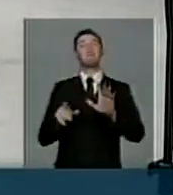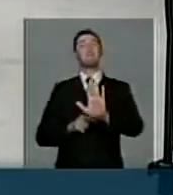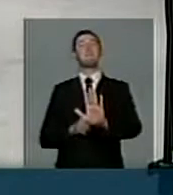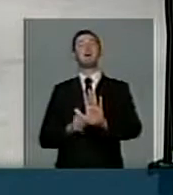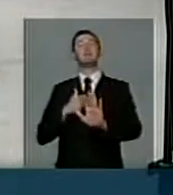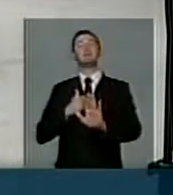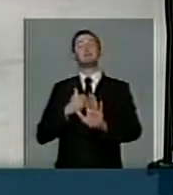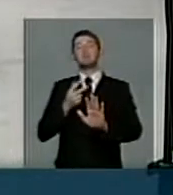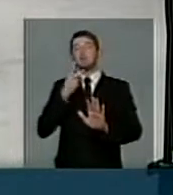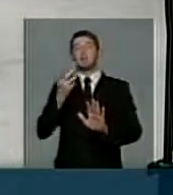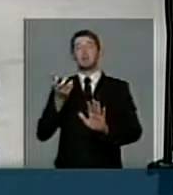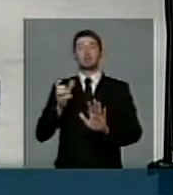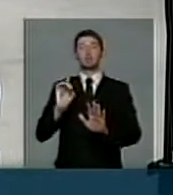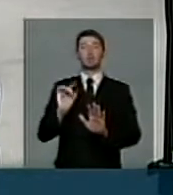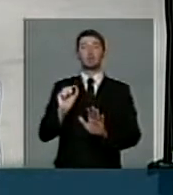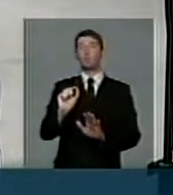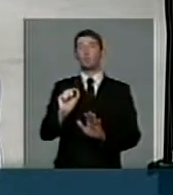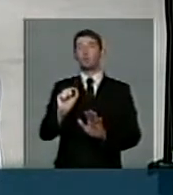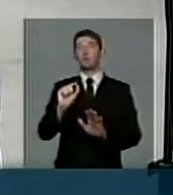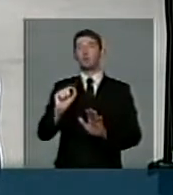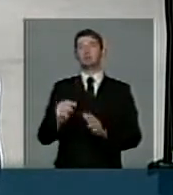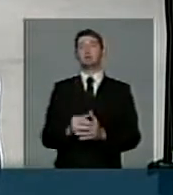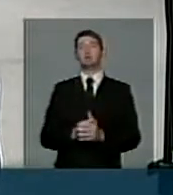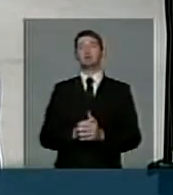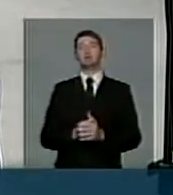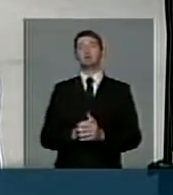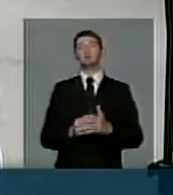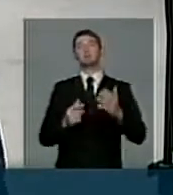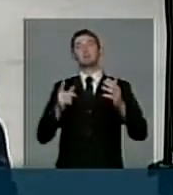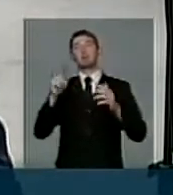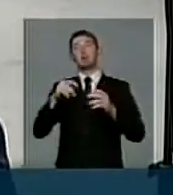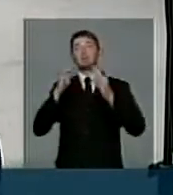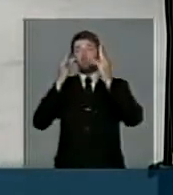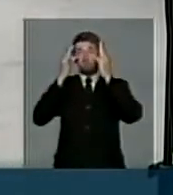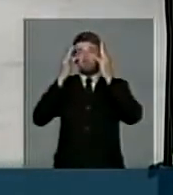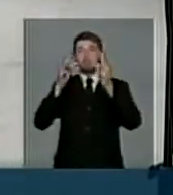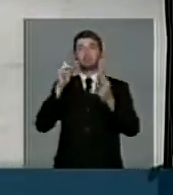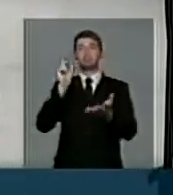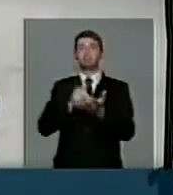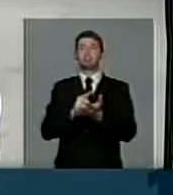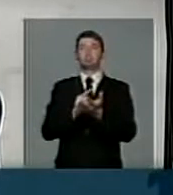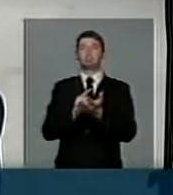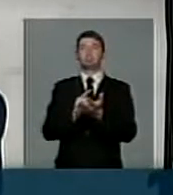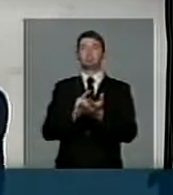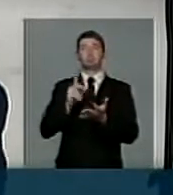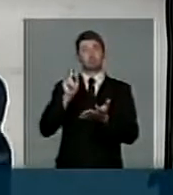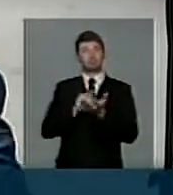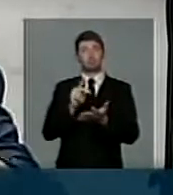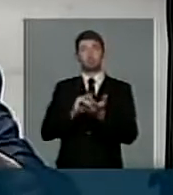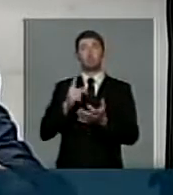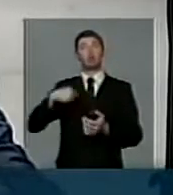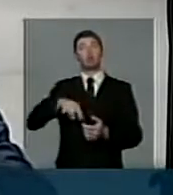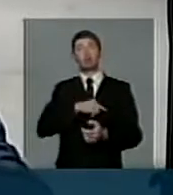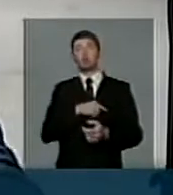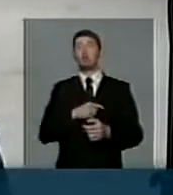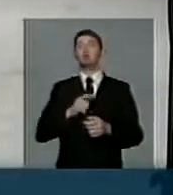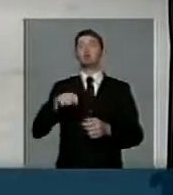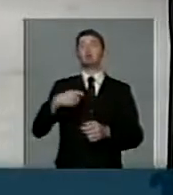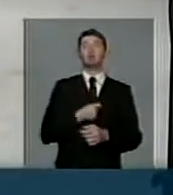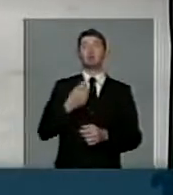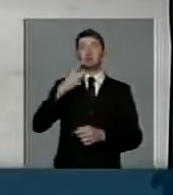que aparteou o deputado Jorginho Melo no pertinente à questão das compensações